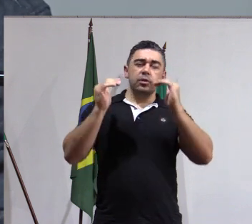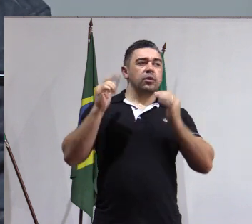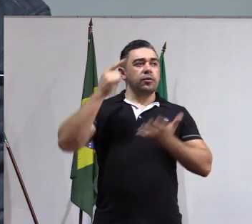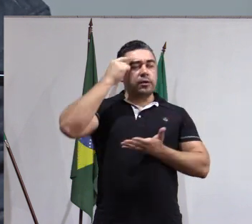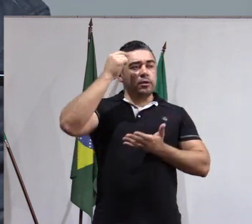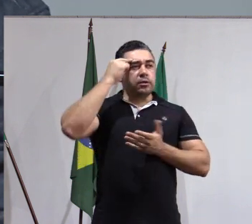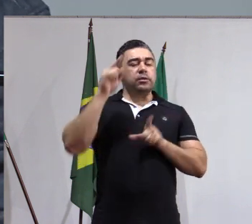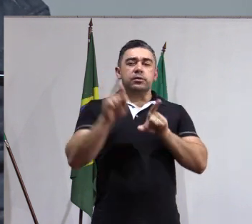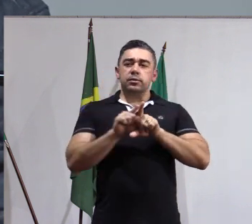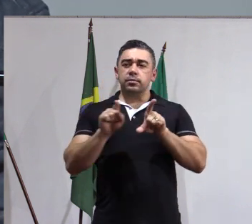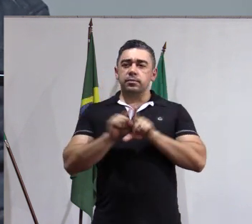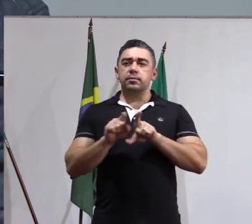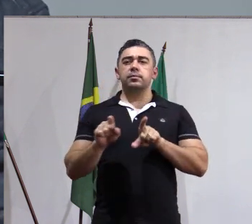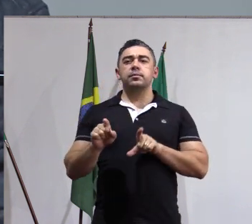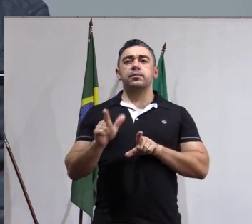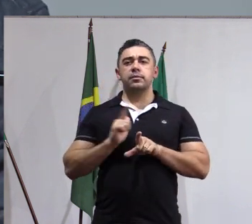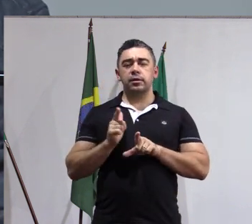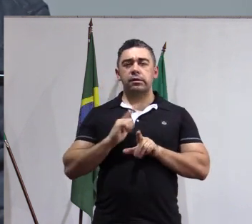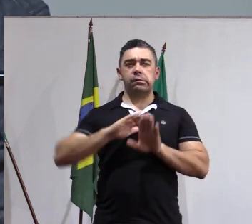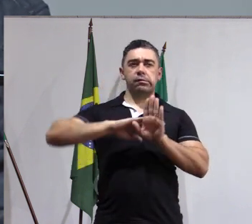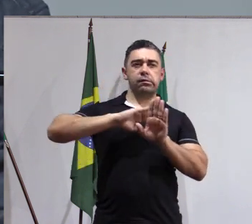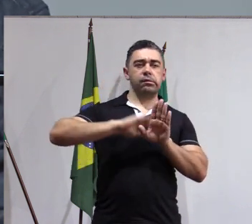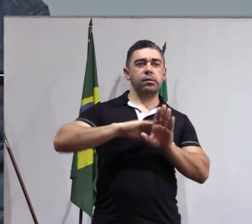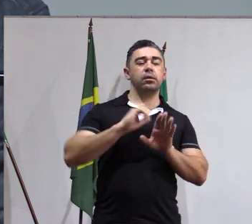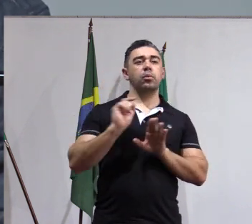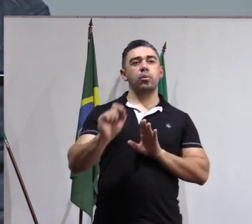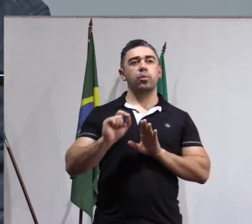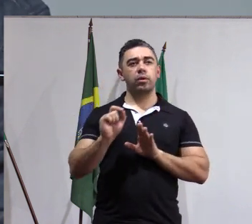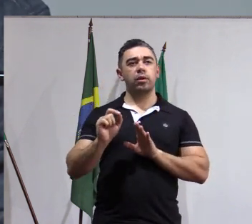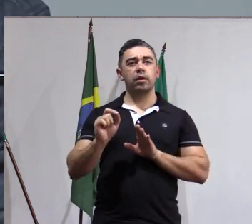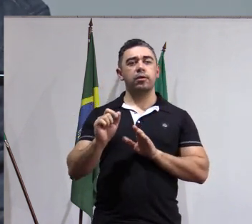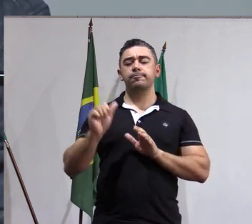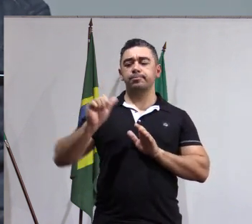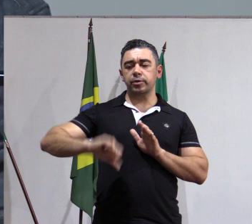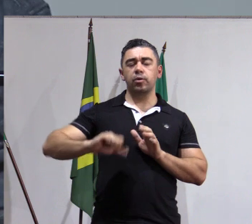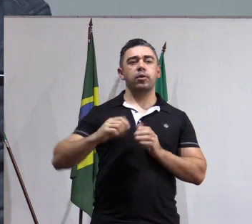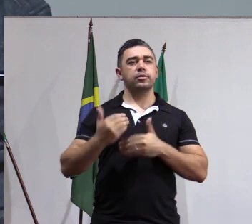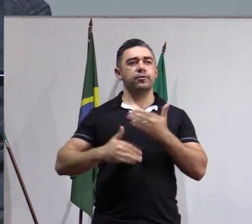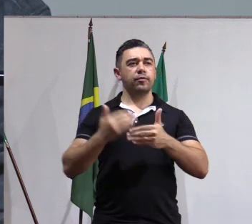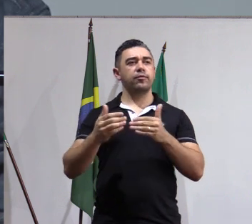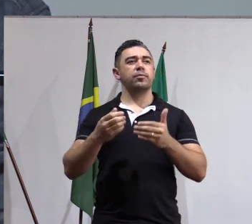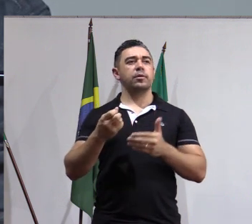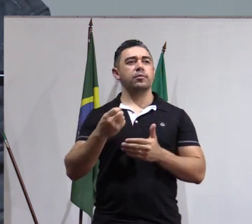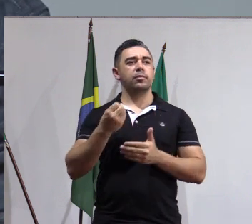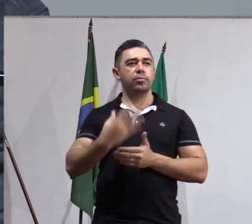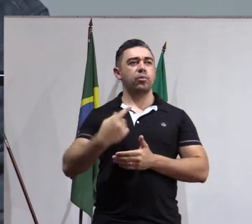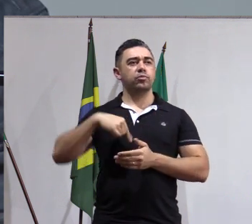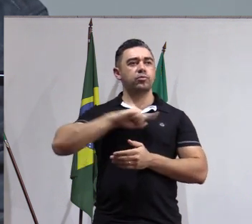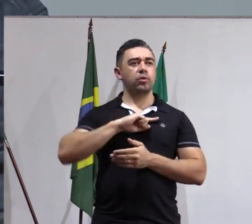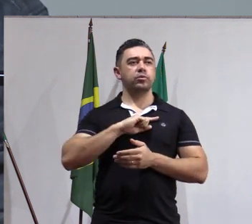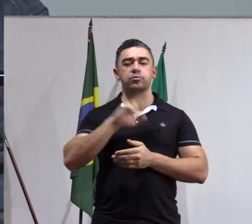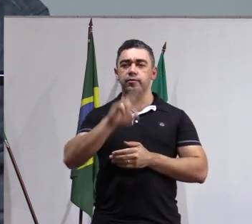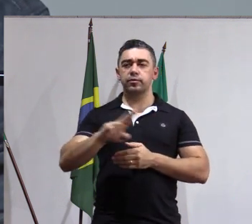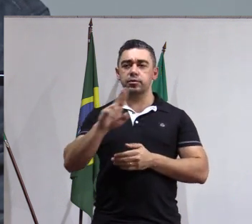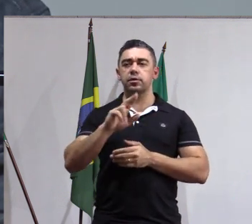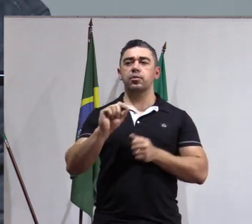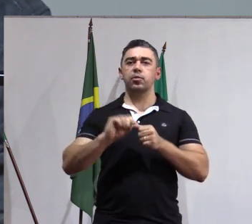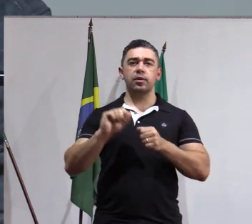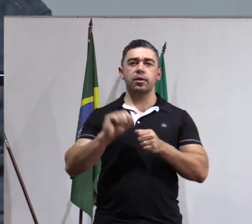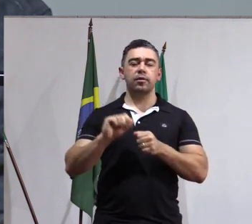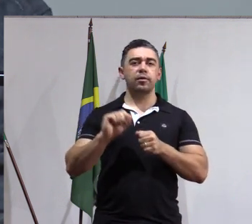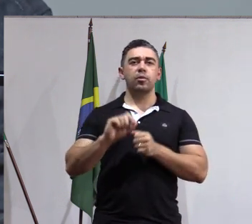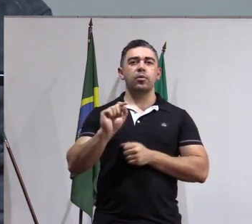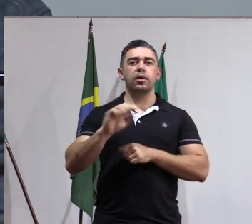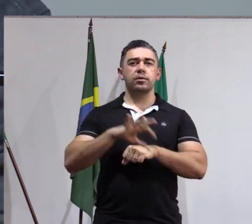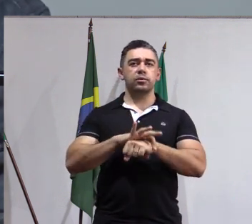assim como constrói um conjunto de armadilhas para o bom desenvolvimento da missão de nossas universidades, ao tornar totalmente inseguro o